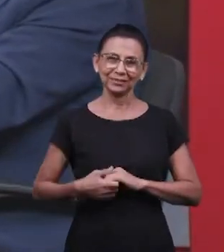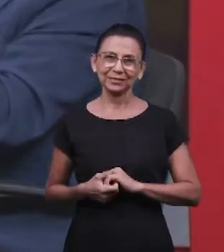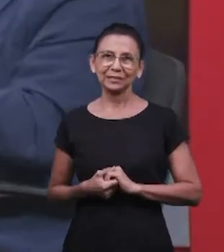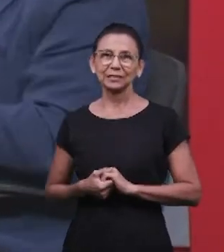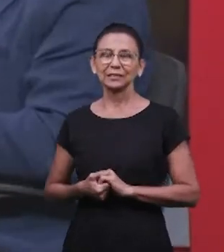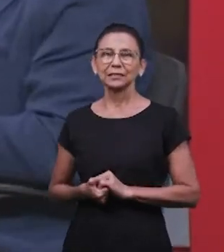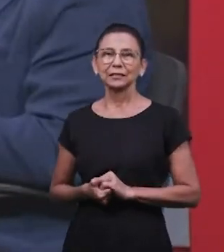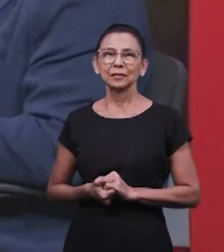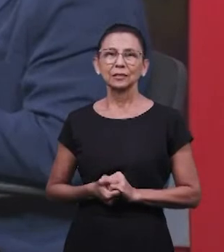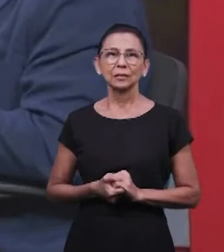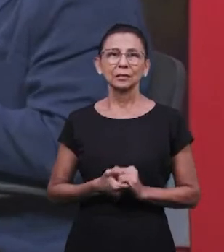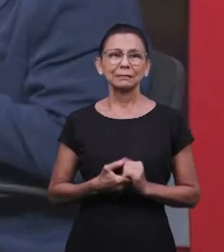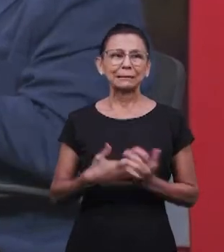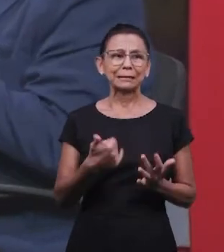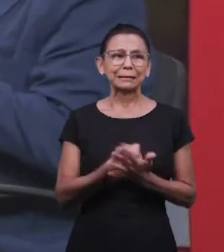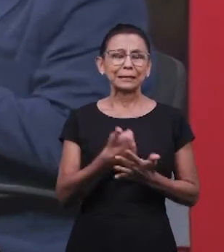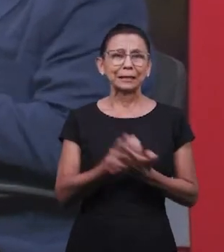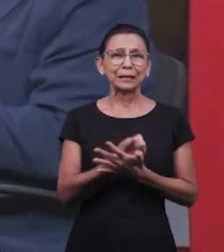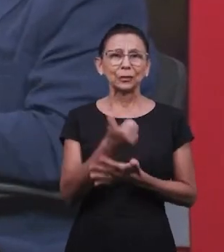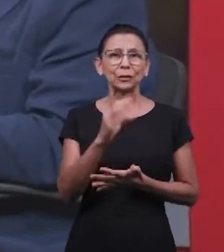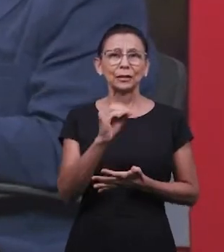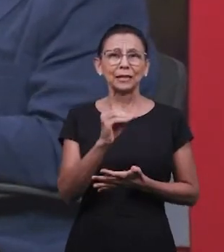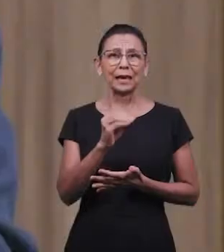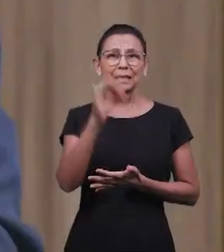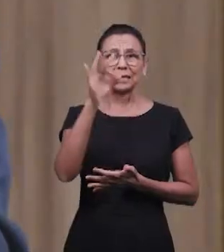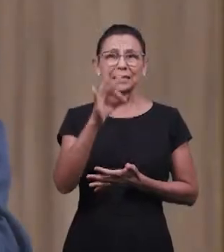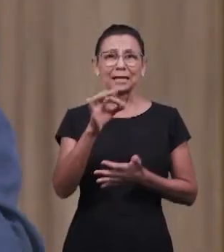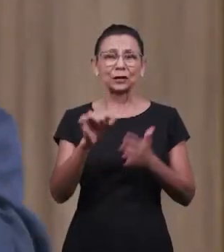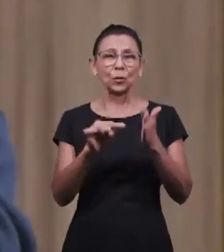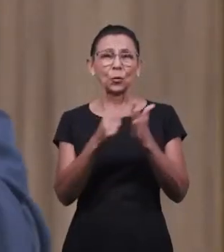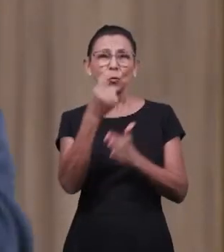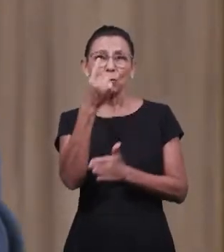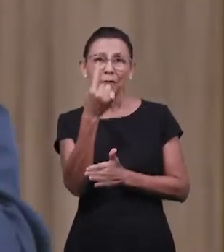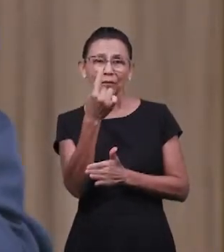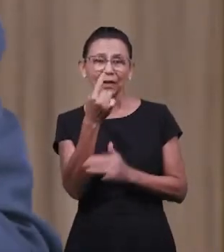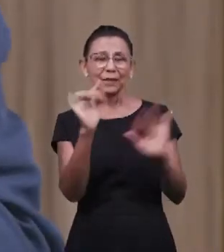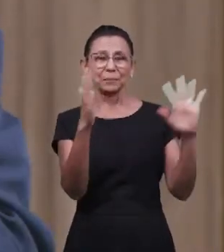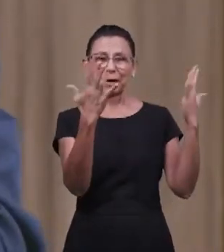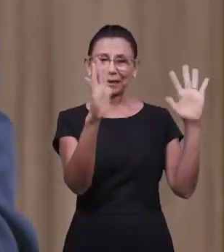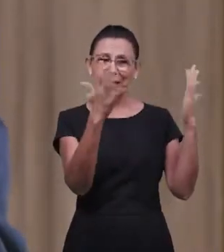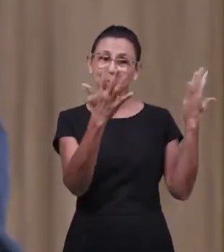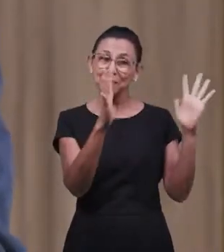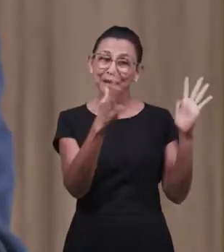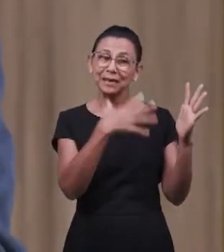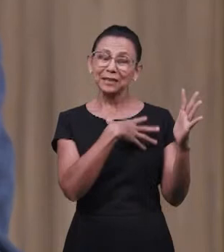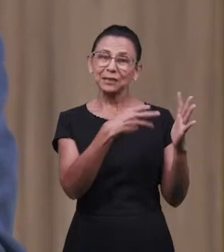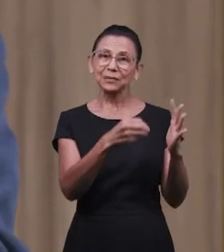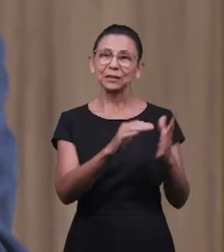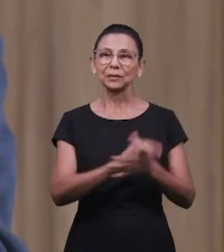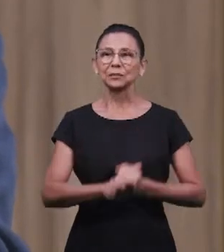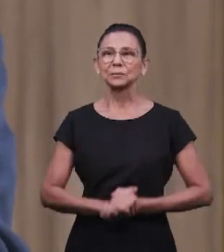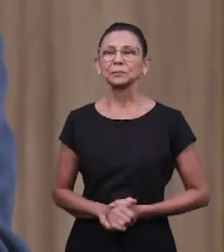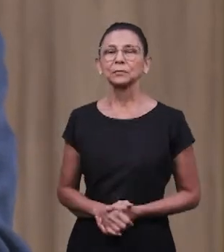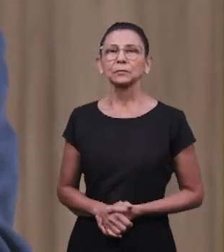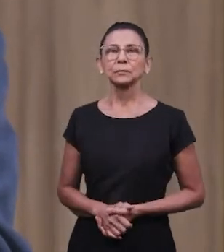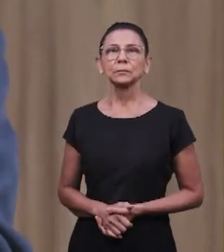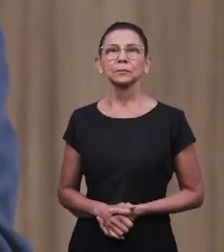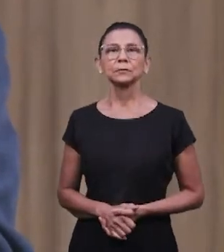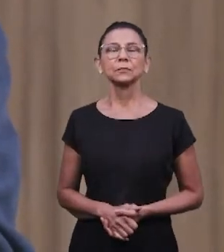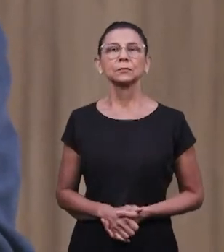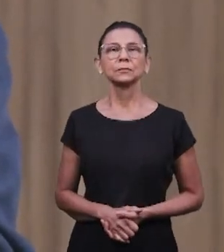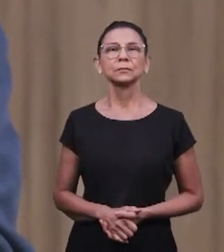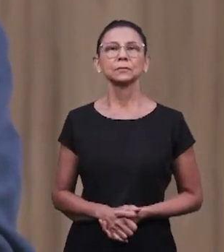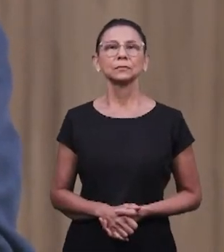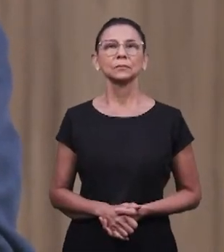uma, elogia. Eu vou encerrar com um testemunho que eu não podia esquecer aqui. Eu sei que o tempo está estourado já. Eu gostaria de contar um testemunho de um pastor